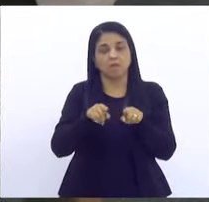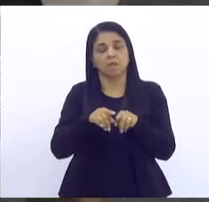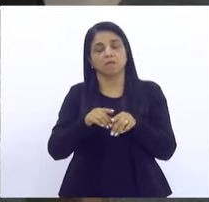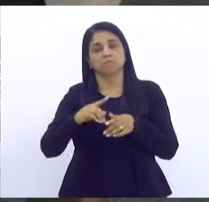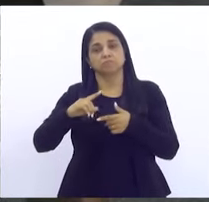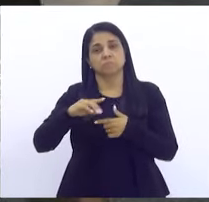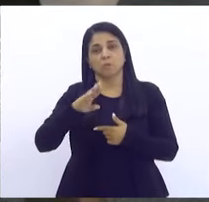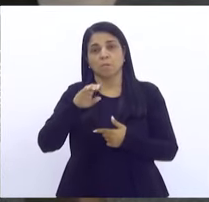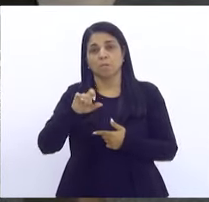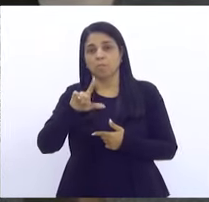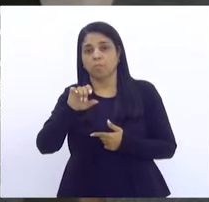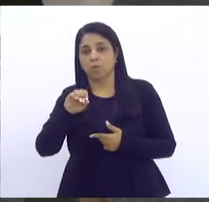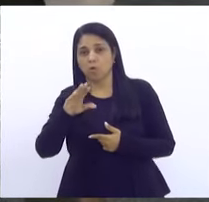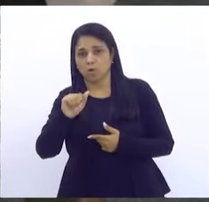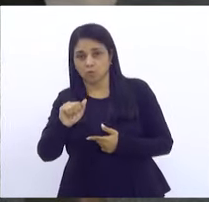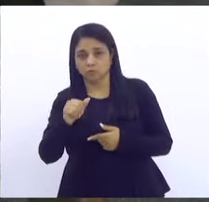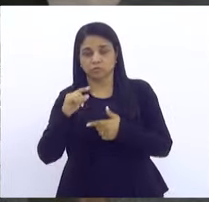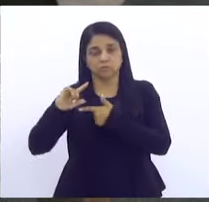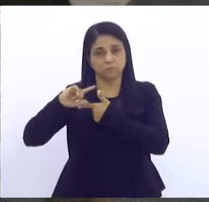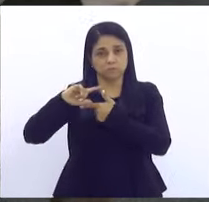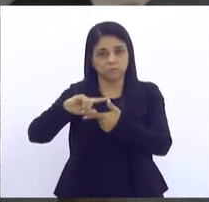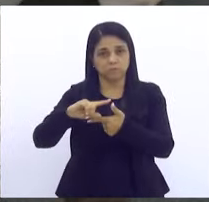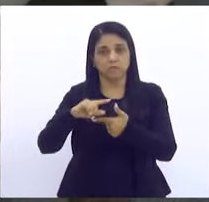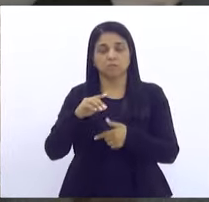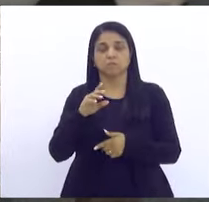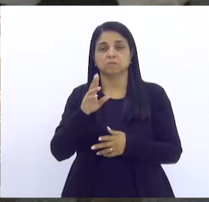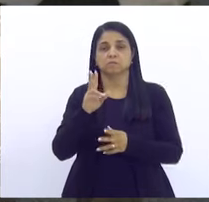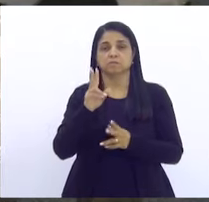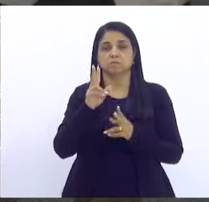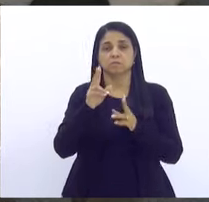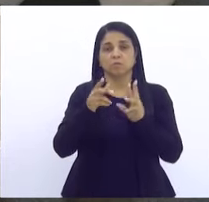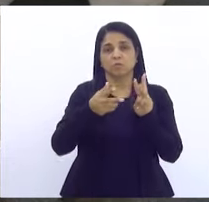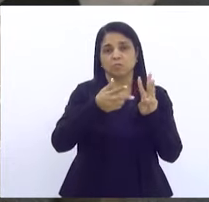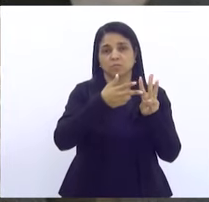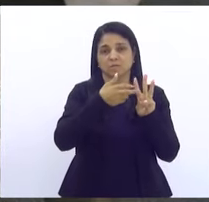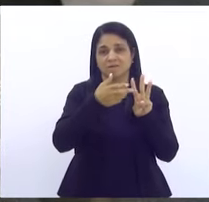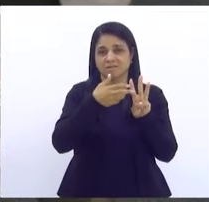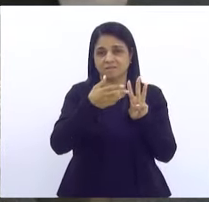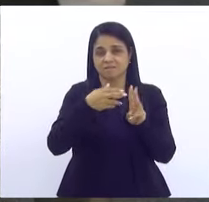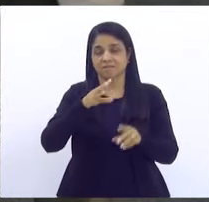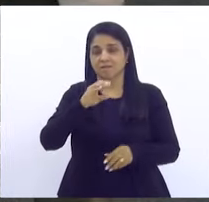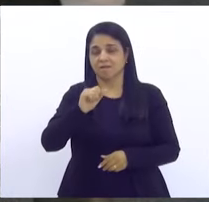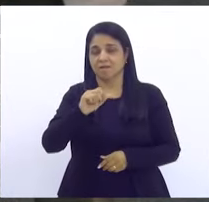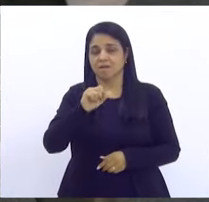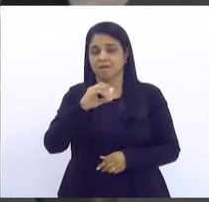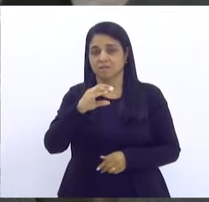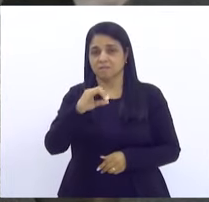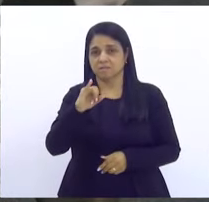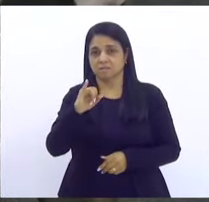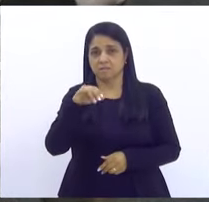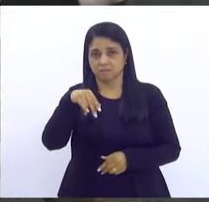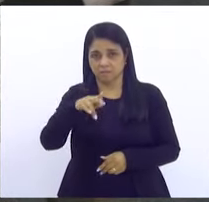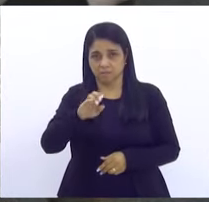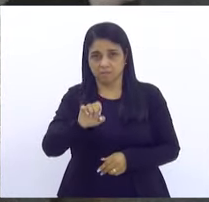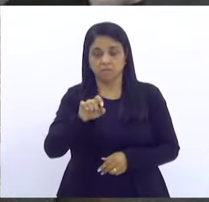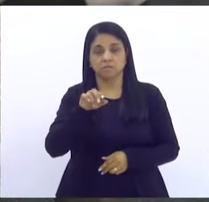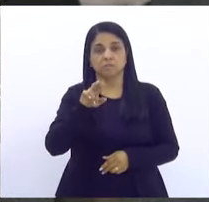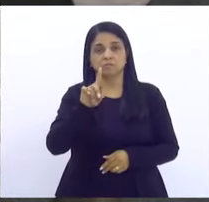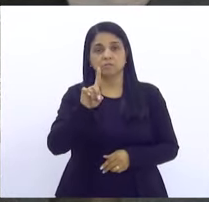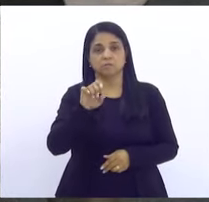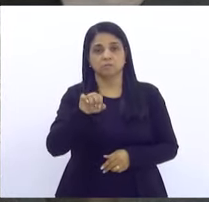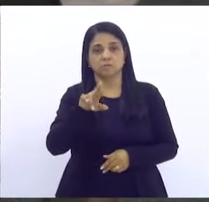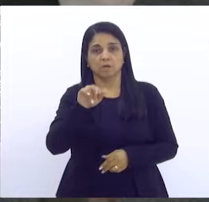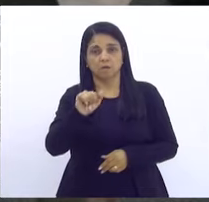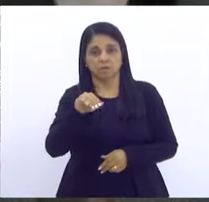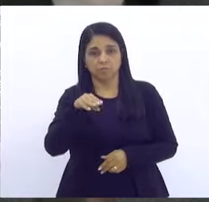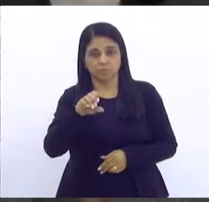como o Cacique de Ramos. No entanto, há uma preocupação com a aplicabilidade do projeto, bem como a outra emenda que fizemos,